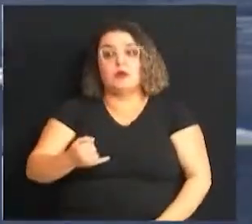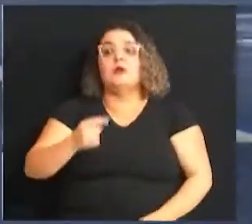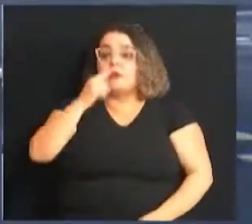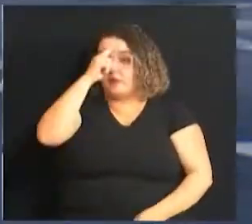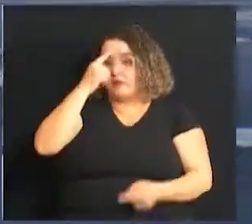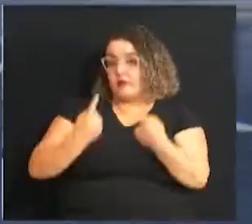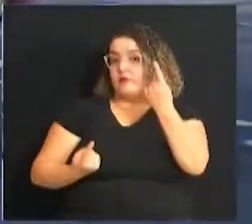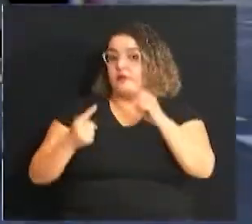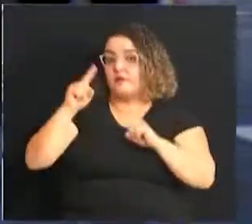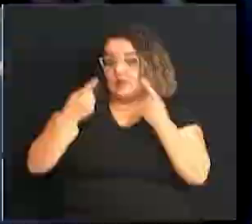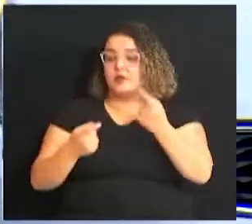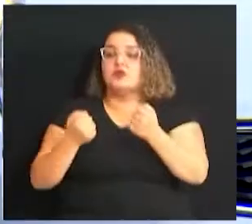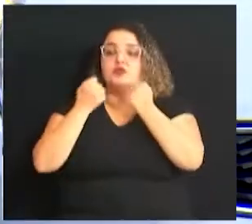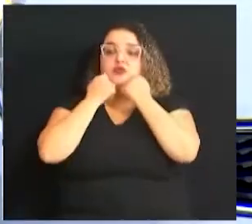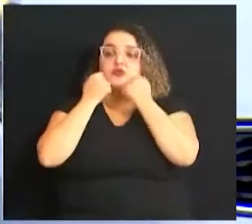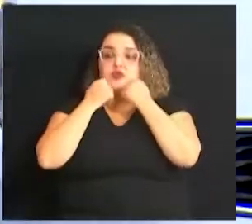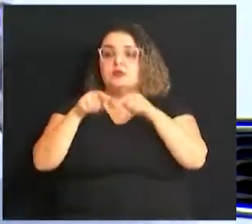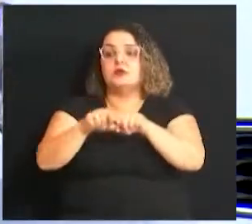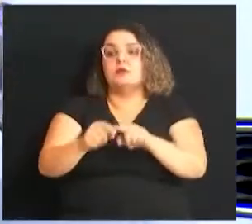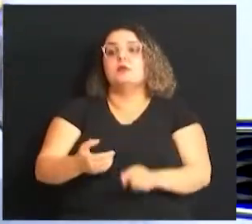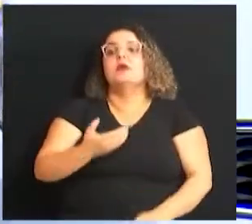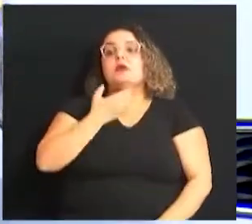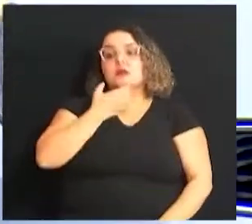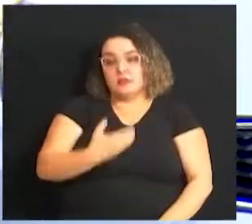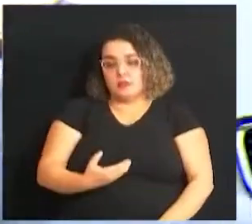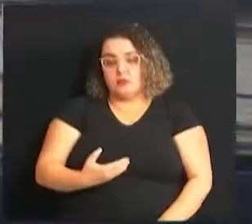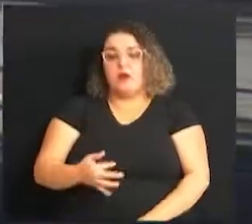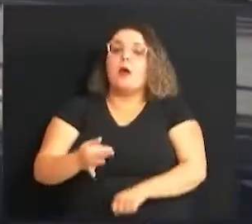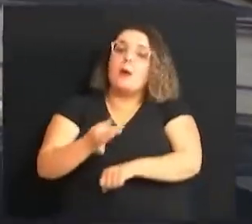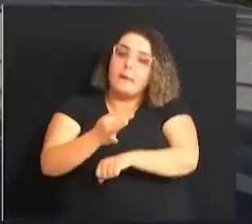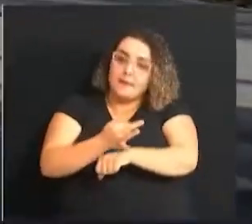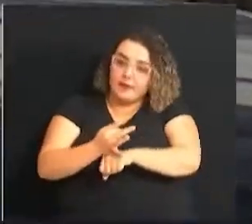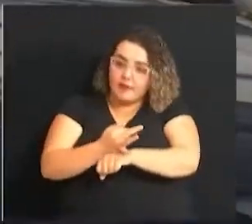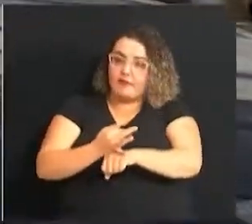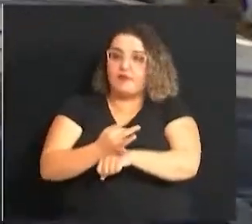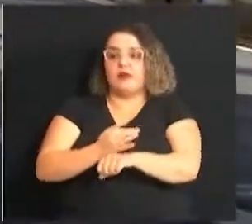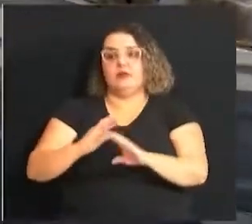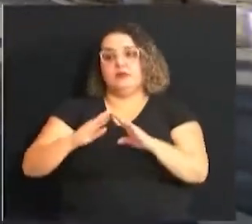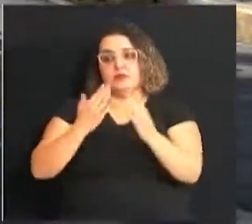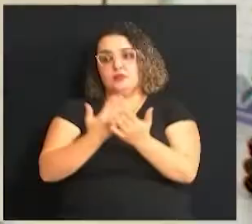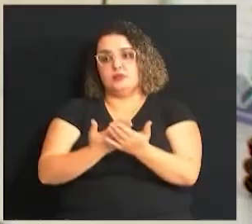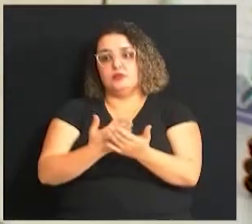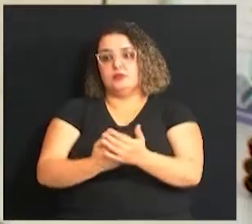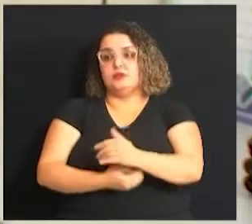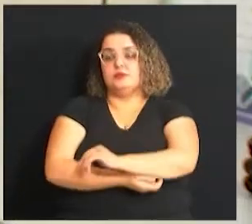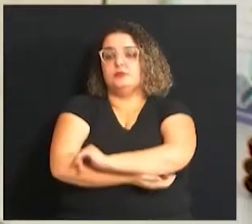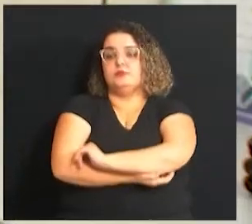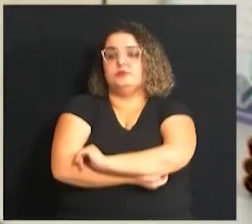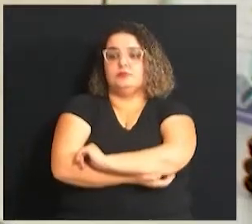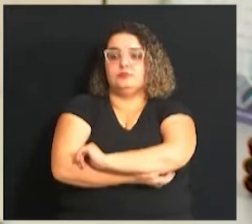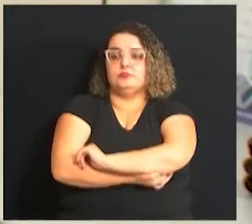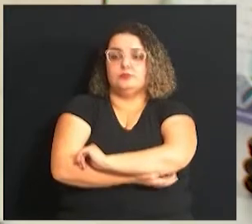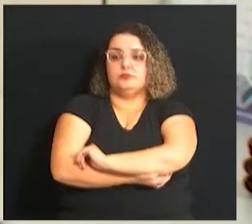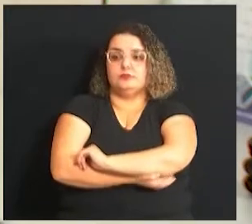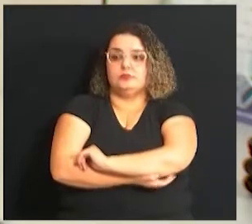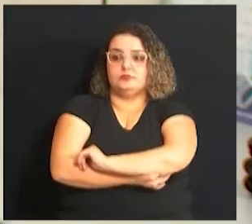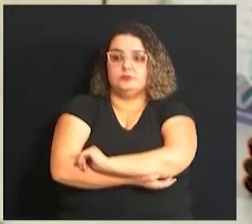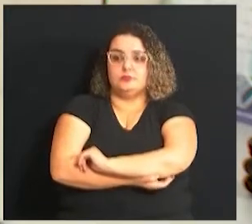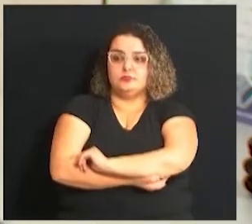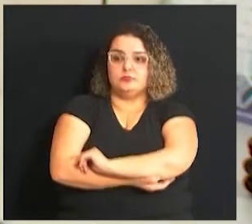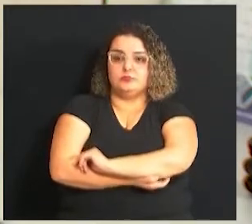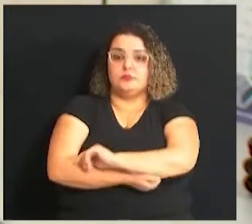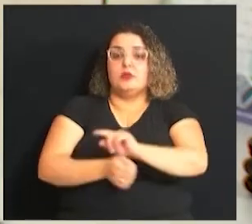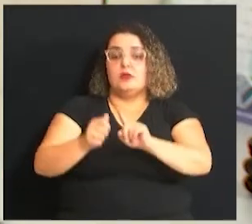janeiro, fevereiro, julho e dezembro, que são meses de férias escolares. Então, estamos no mês de